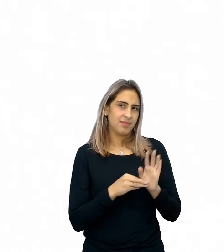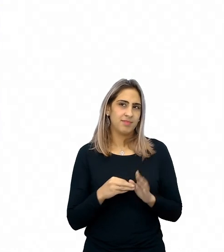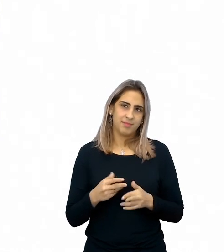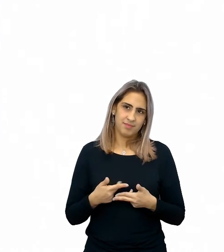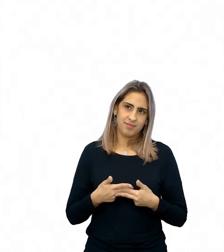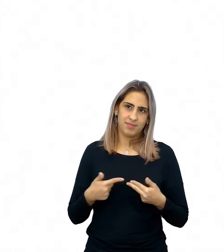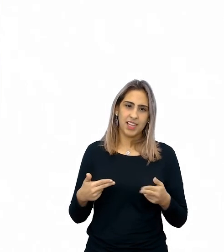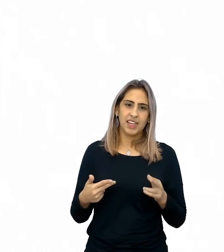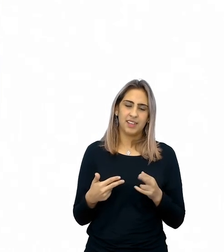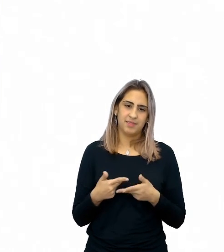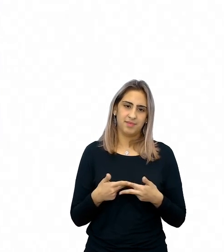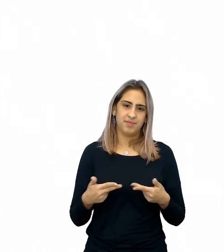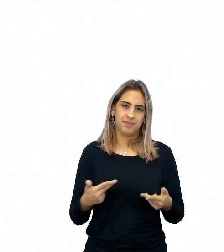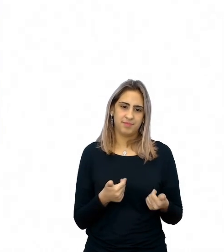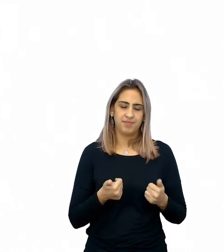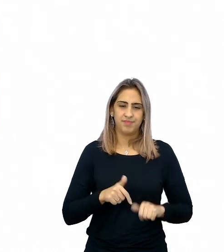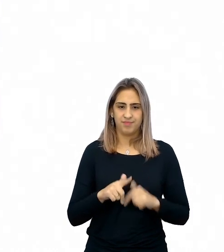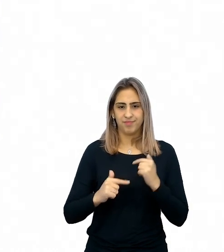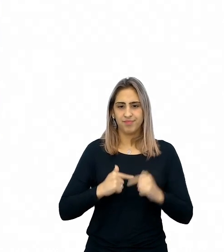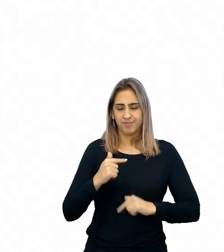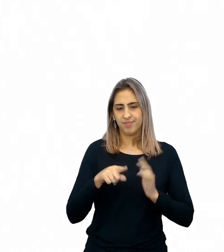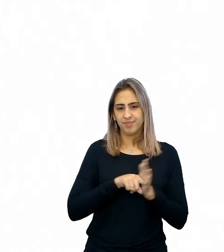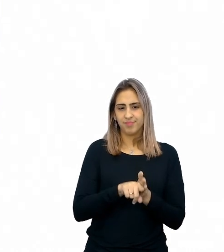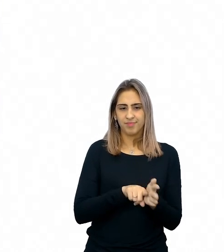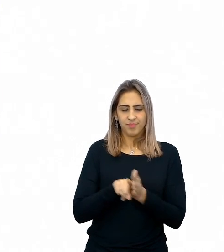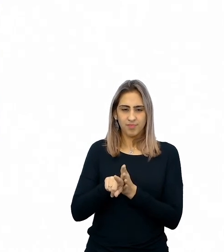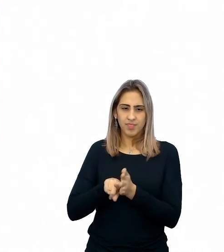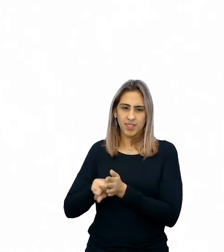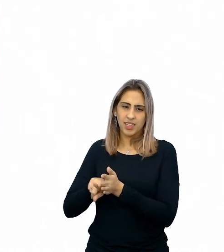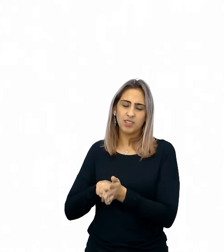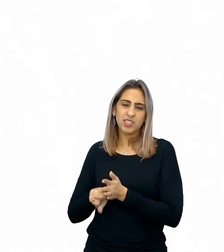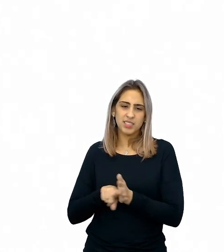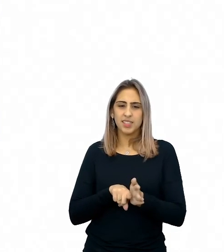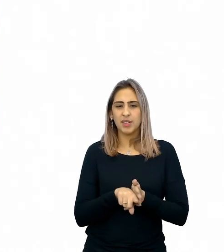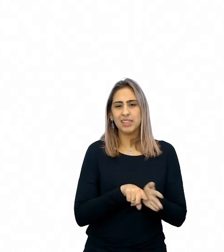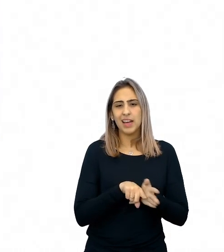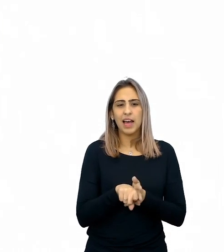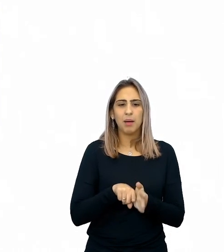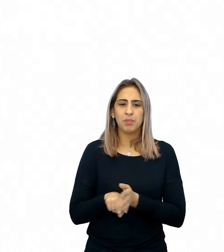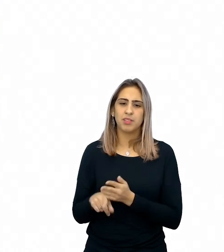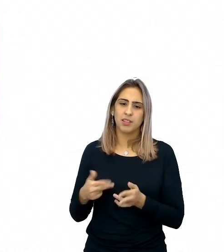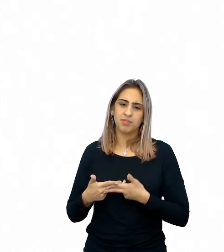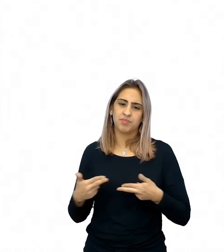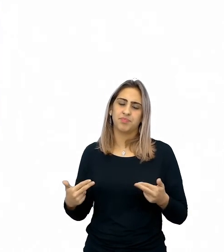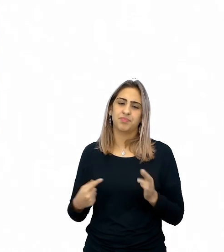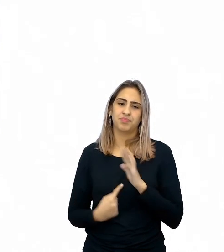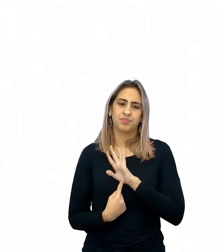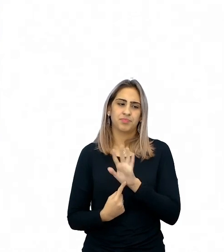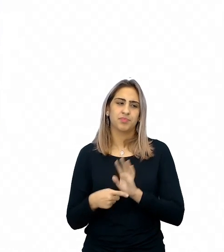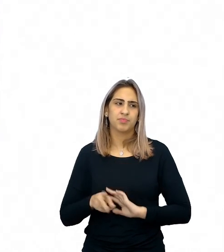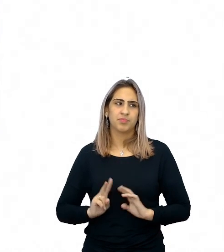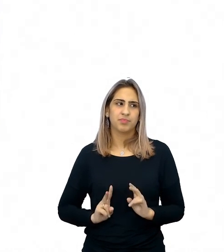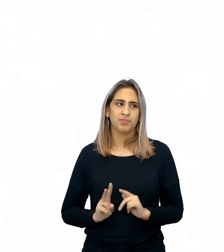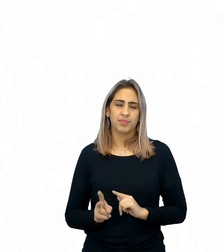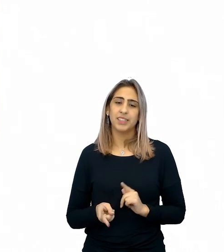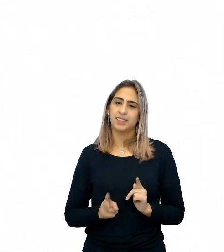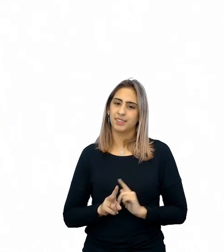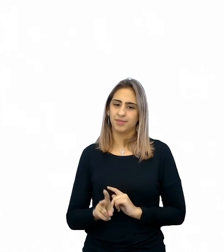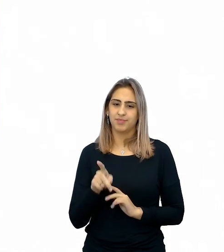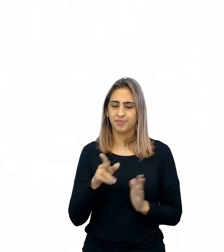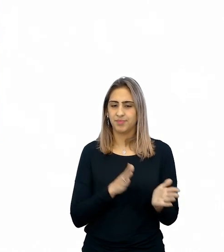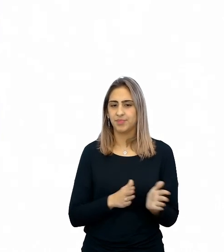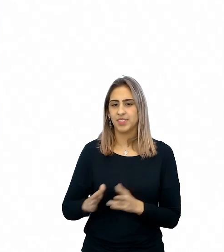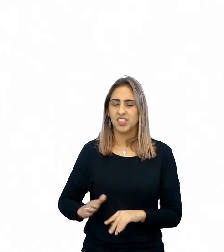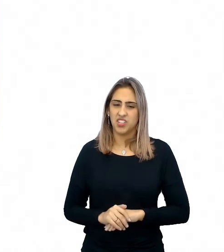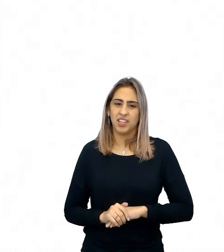o seu trabalho. Então, primeiro, analisar os resultados da avaliação e dos instrumentos de avaliação que você mesmo produziu, pois